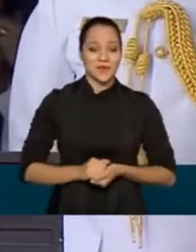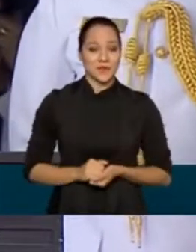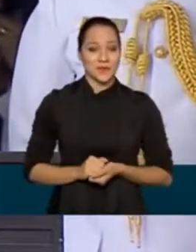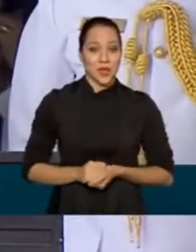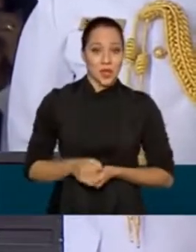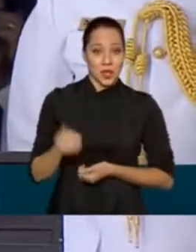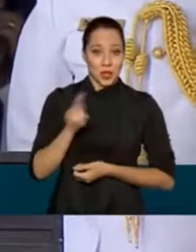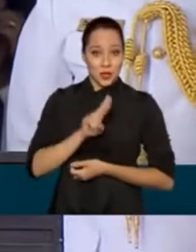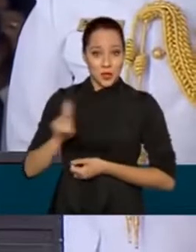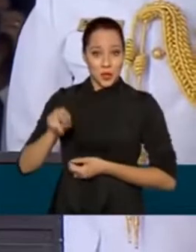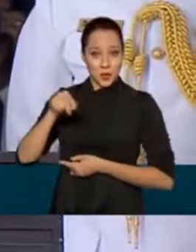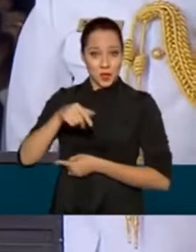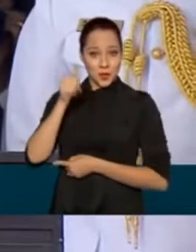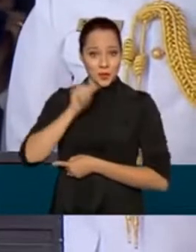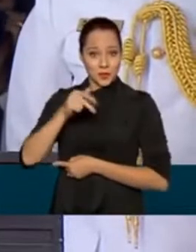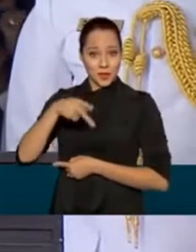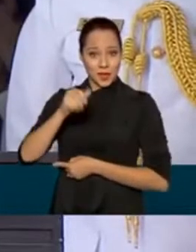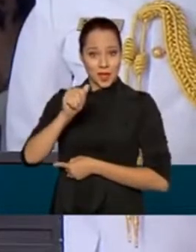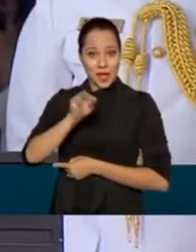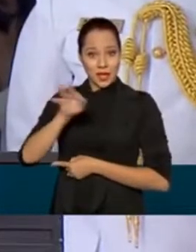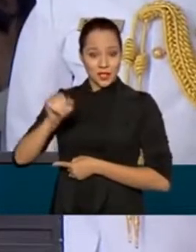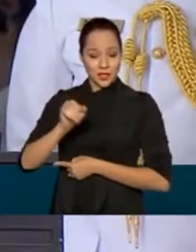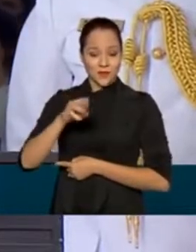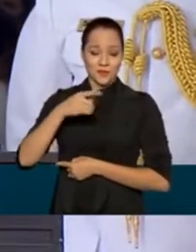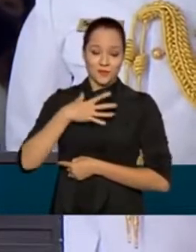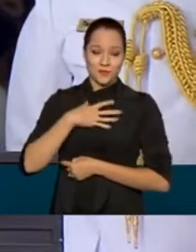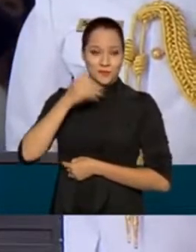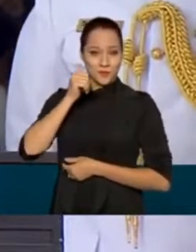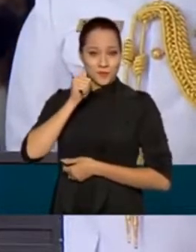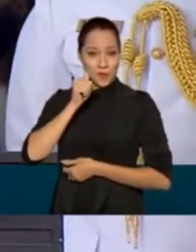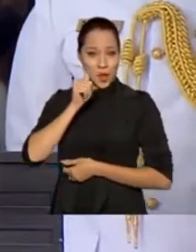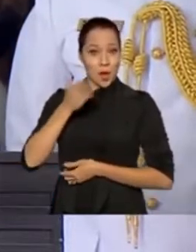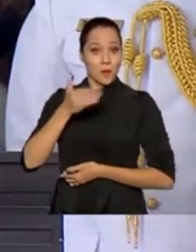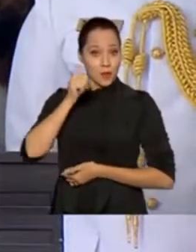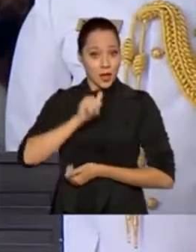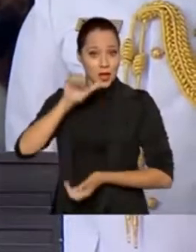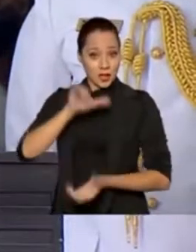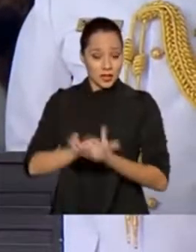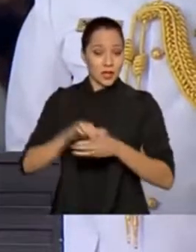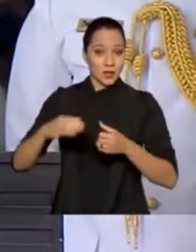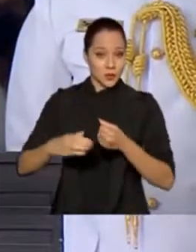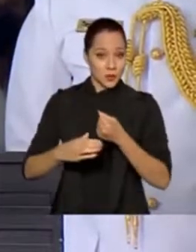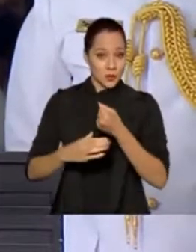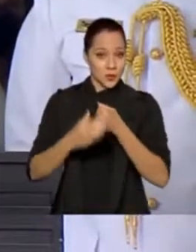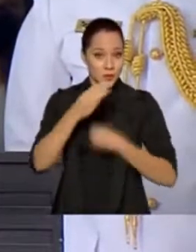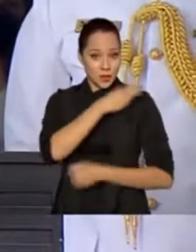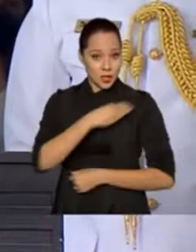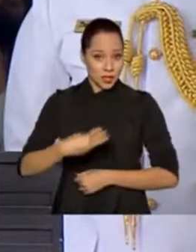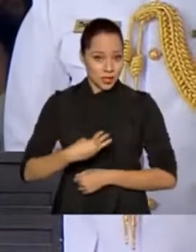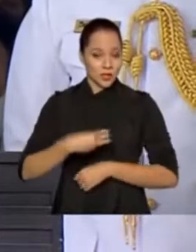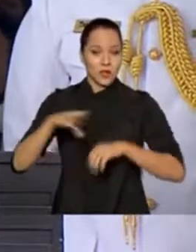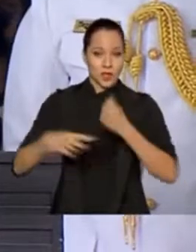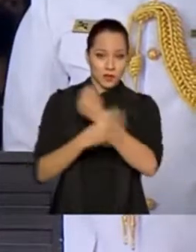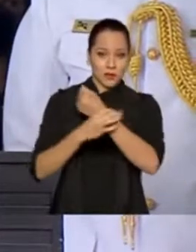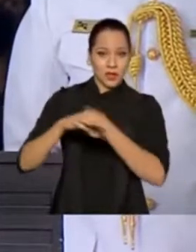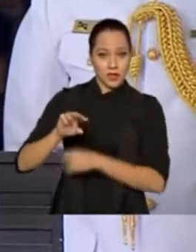em nome da senhora Kátia, digníssima esposa do ministro de Estado da Defesa, Walter Braga